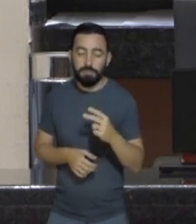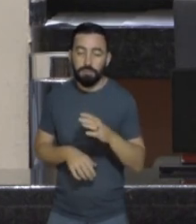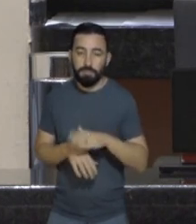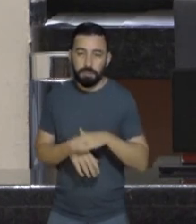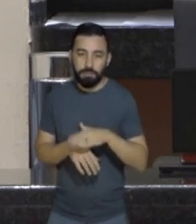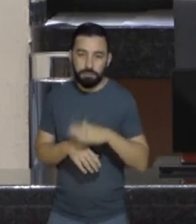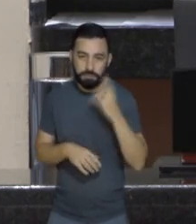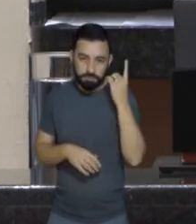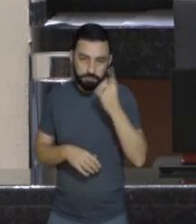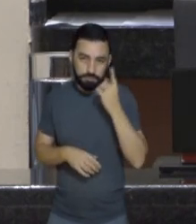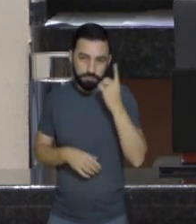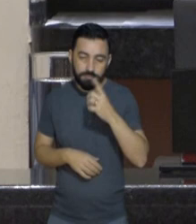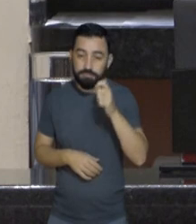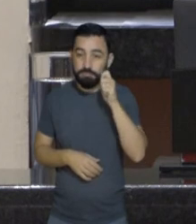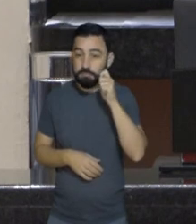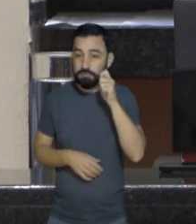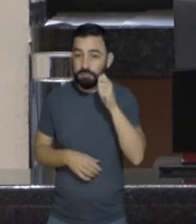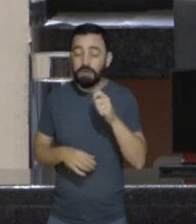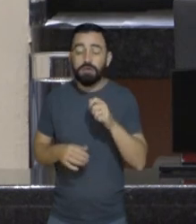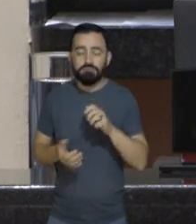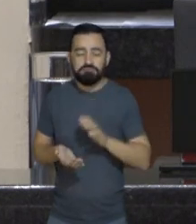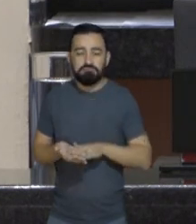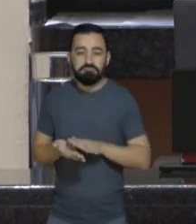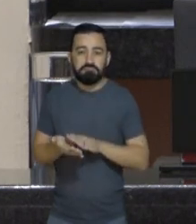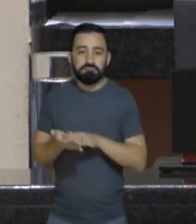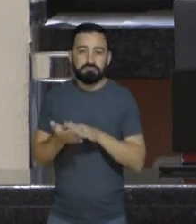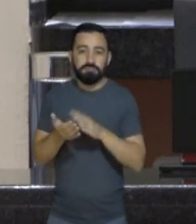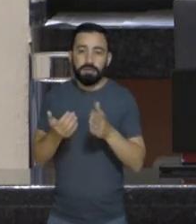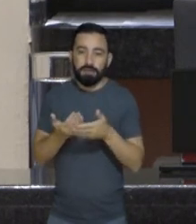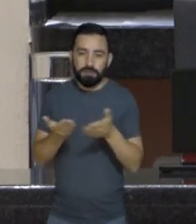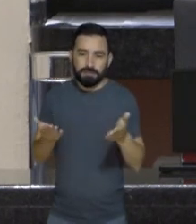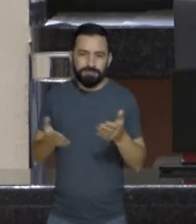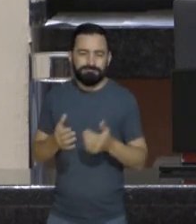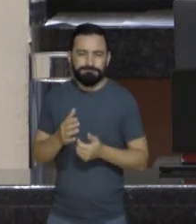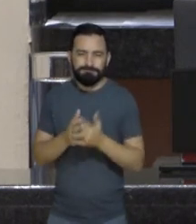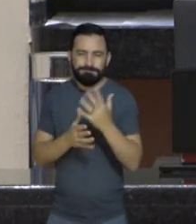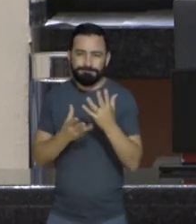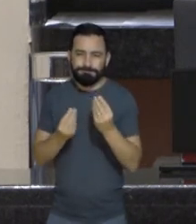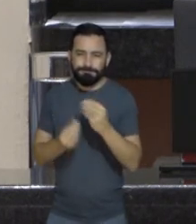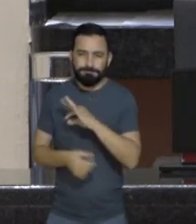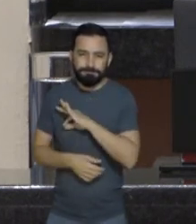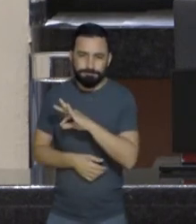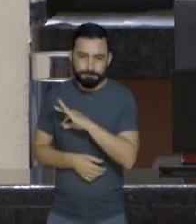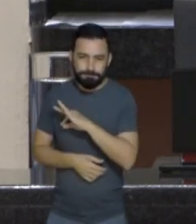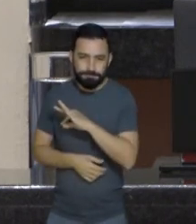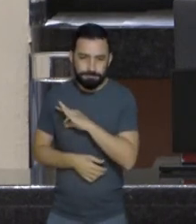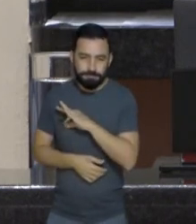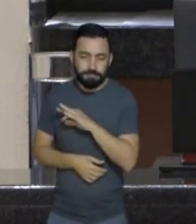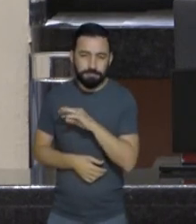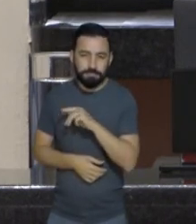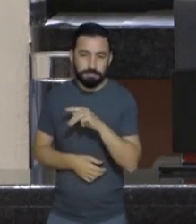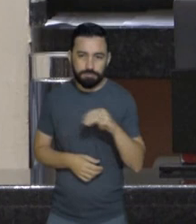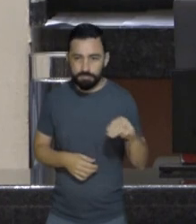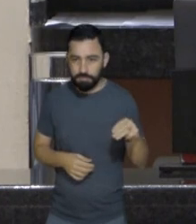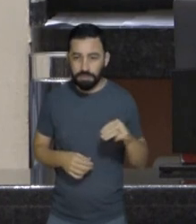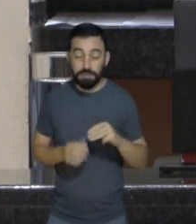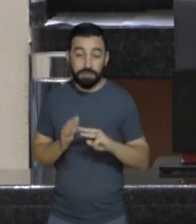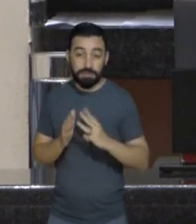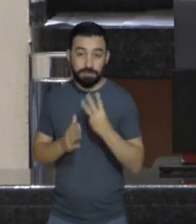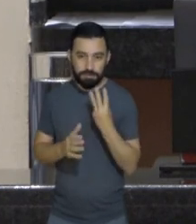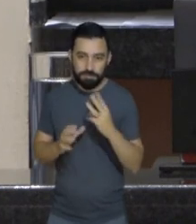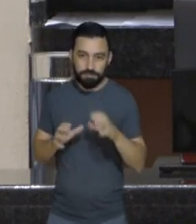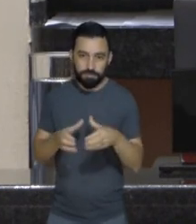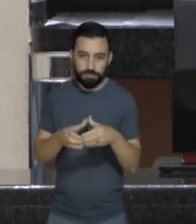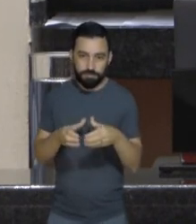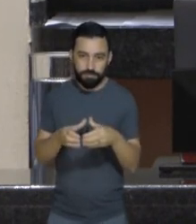Campagnolo, manifestando aplausos a diversos policiais militares da 3ª Companhia do